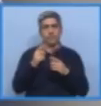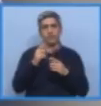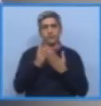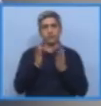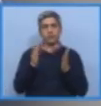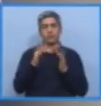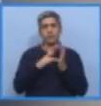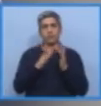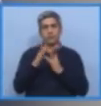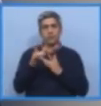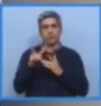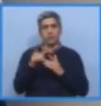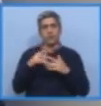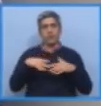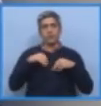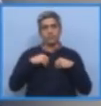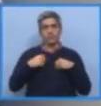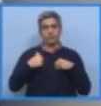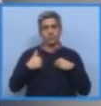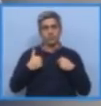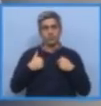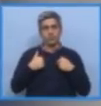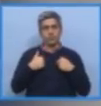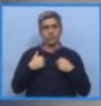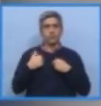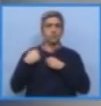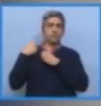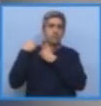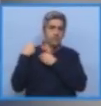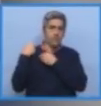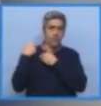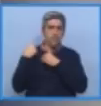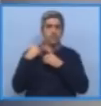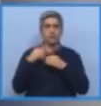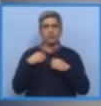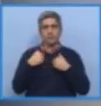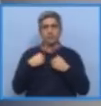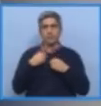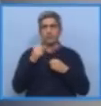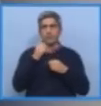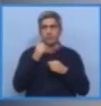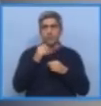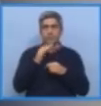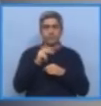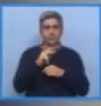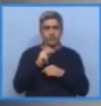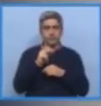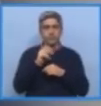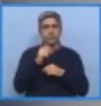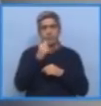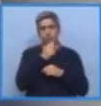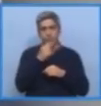abertura de Jesus de assumir sobre si e os carregar, como dirá depois o cântico do servo sofredor de